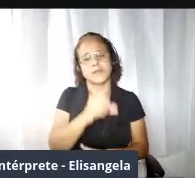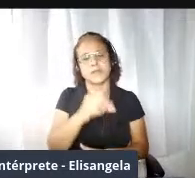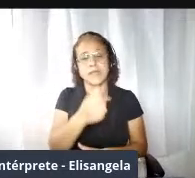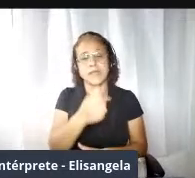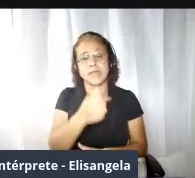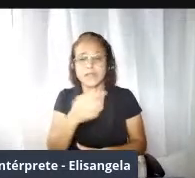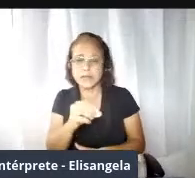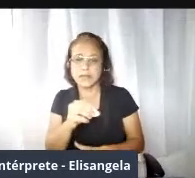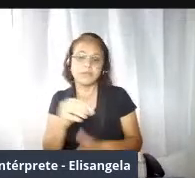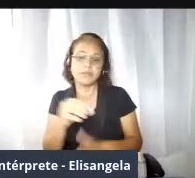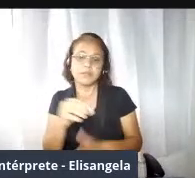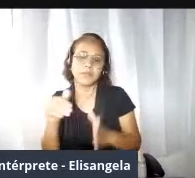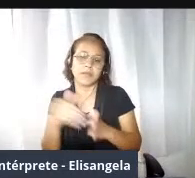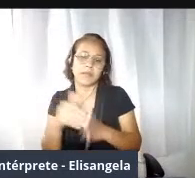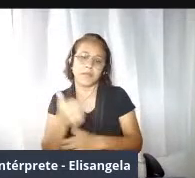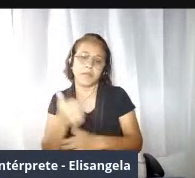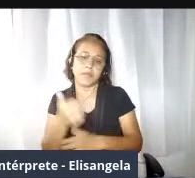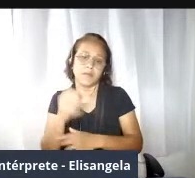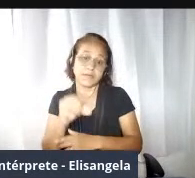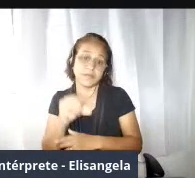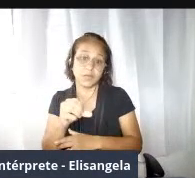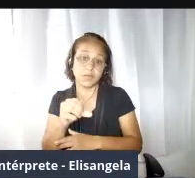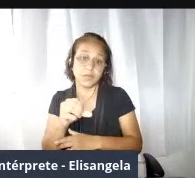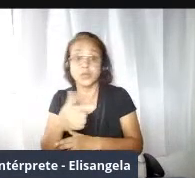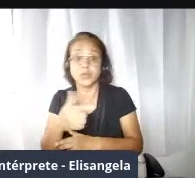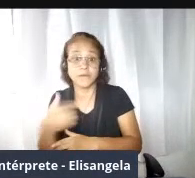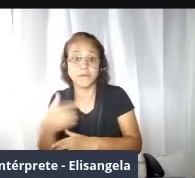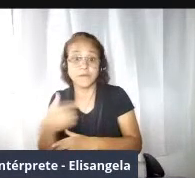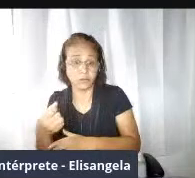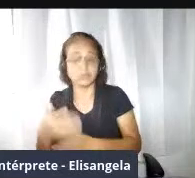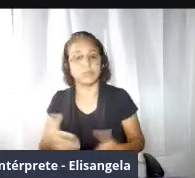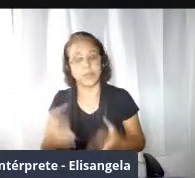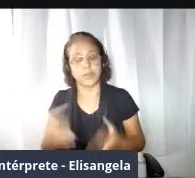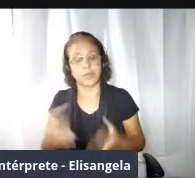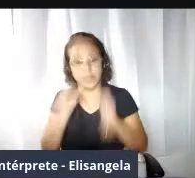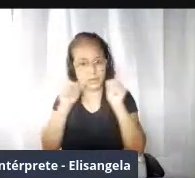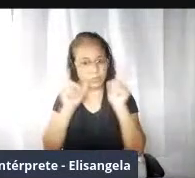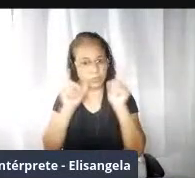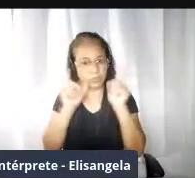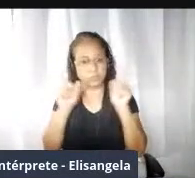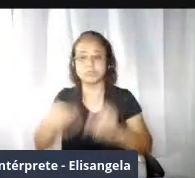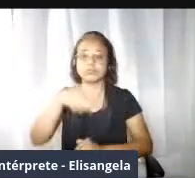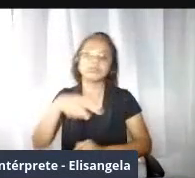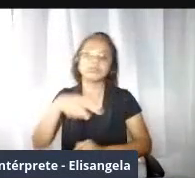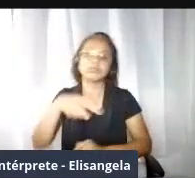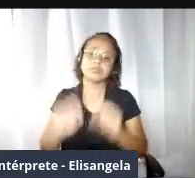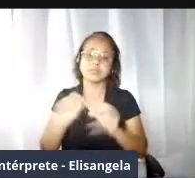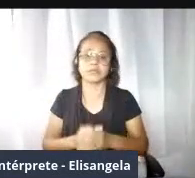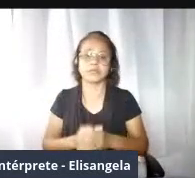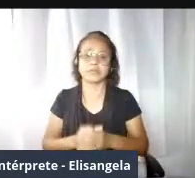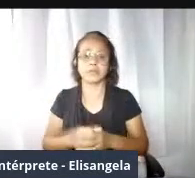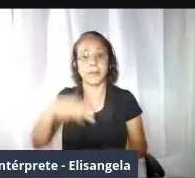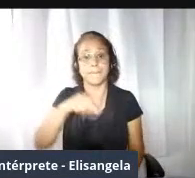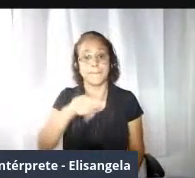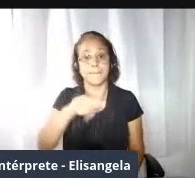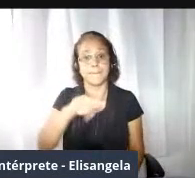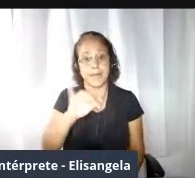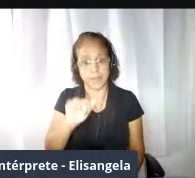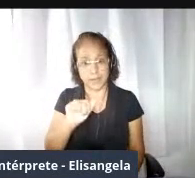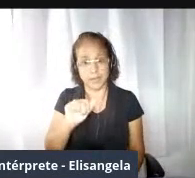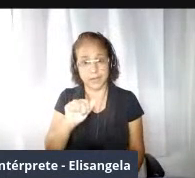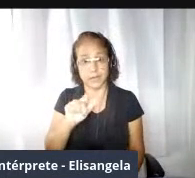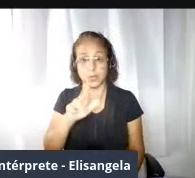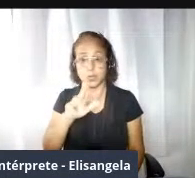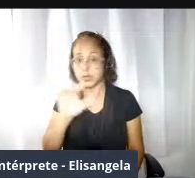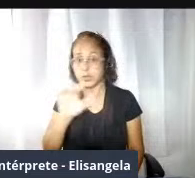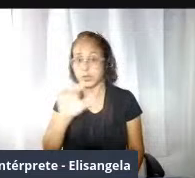Lúcia Riusdorf. Eu queria chamar a atenção que a Maria Lúcia Riusdorf, ela não era especialista na